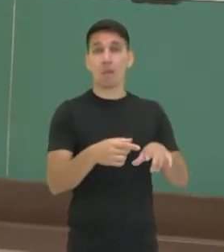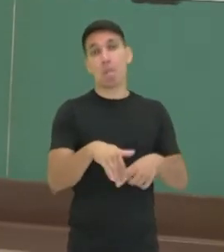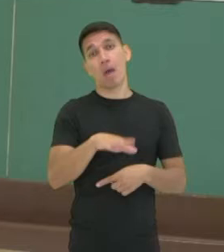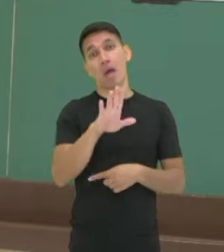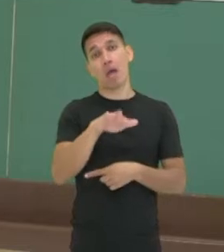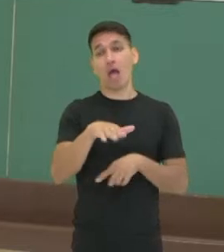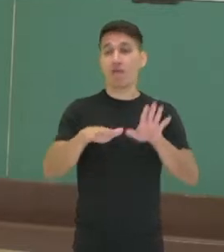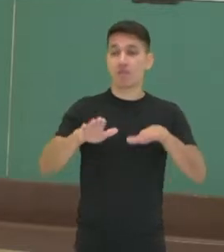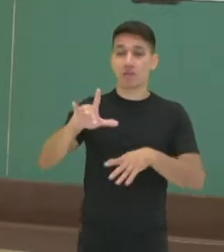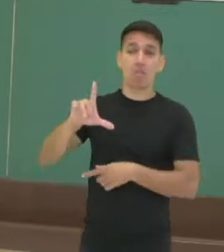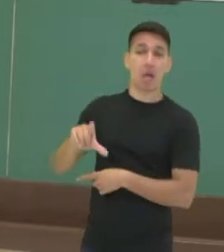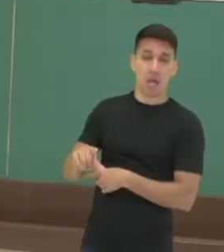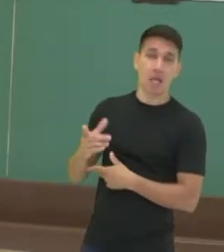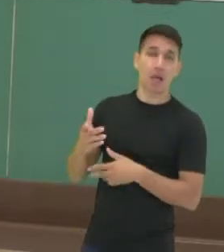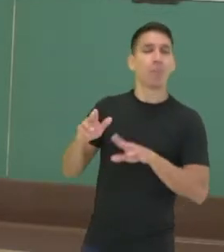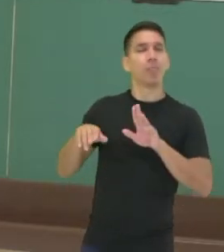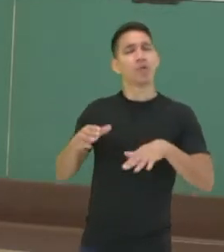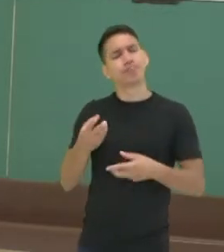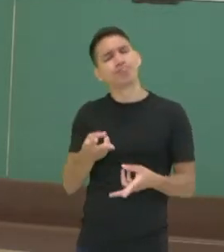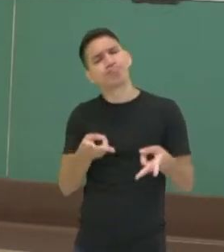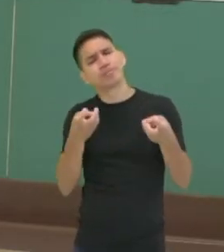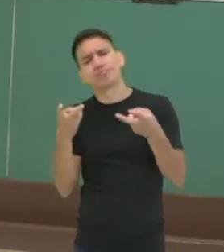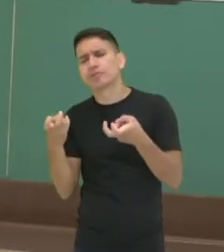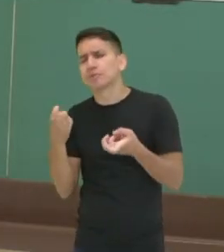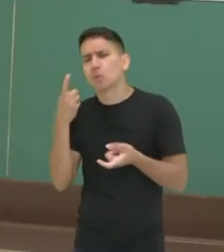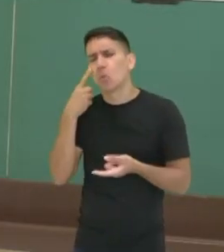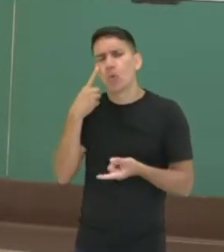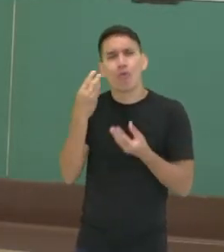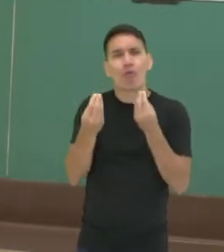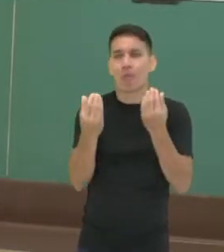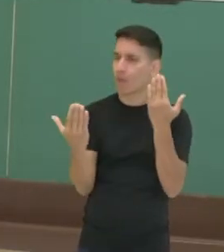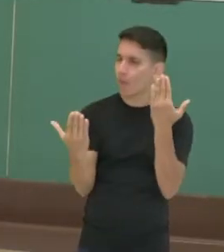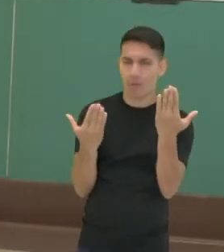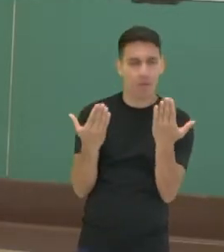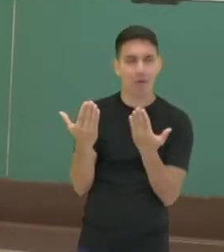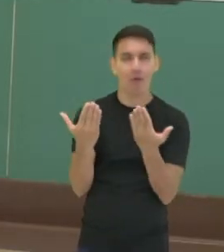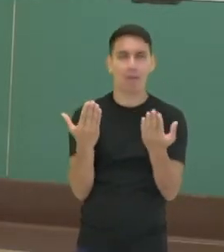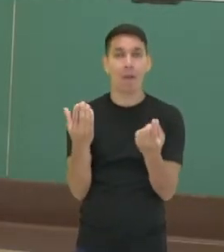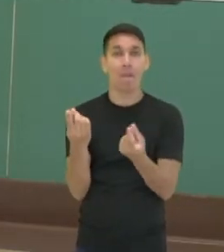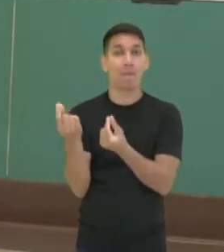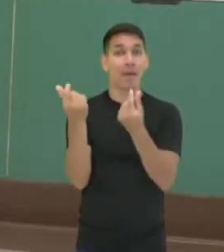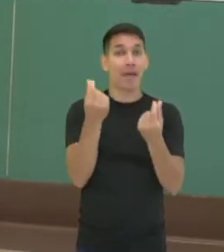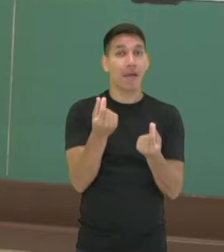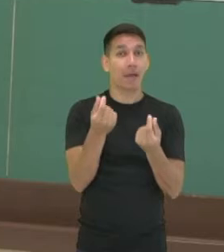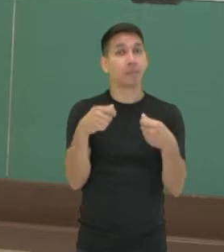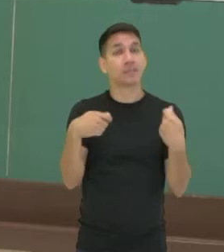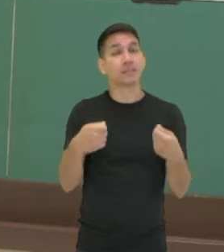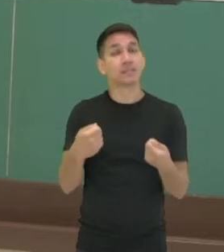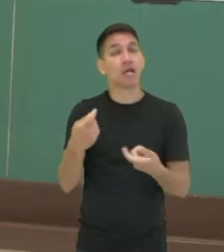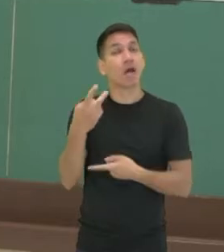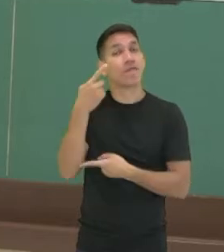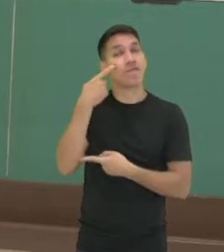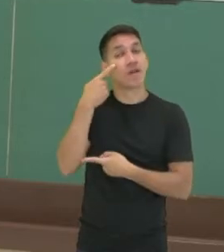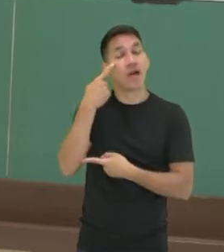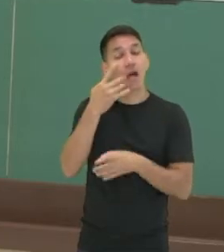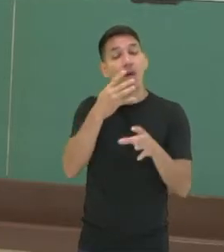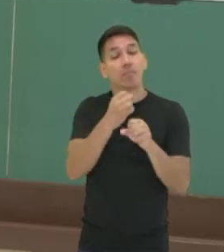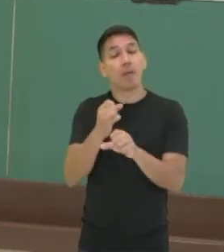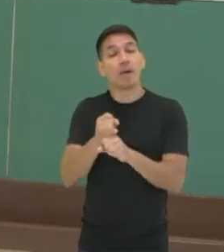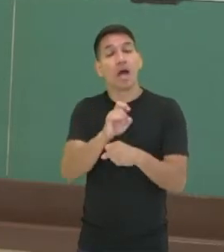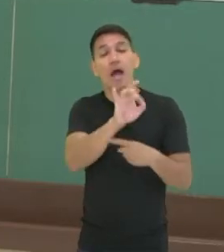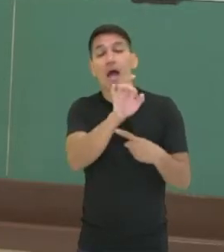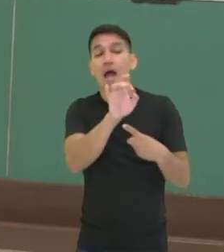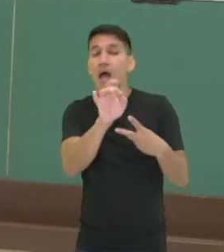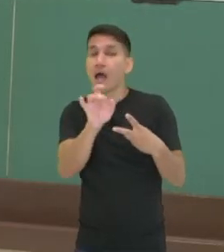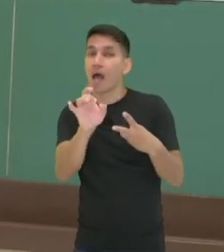vai. Nesses casos, para comparar os preços, o que nós temos que fazer? Nós temos que calcular o valor unitário de cada